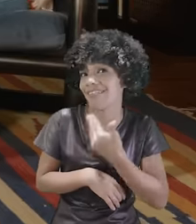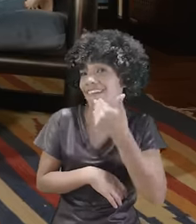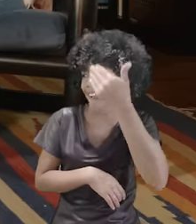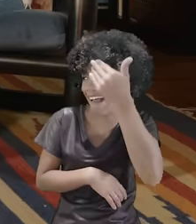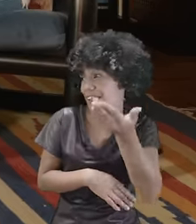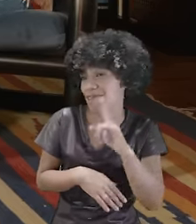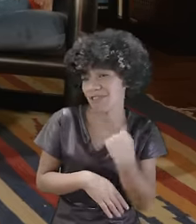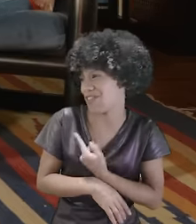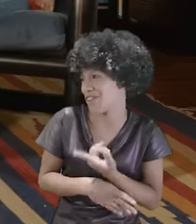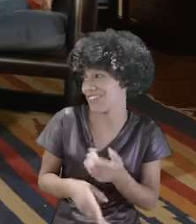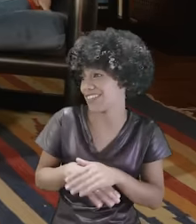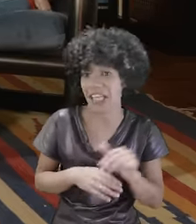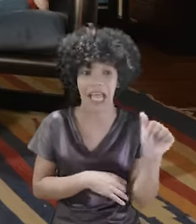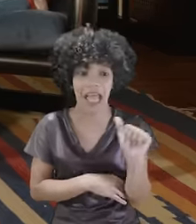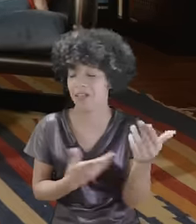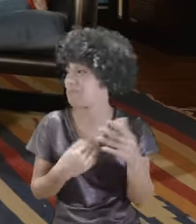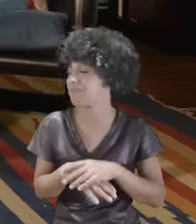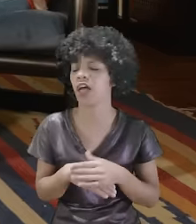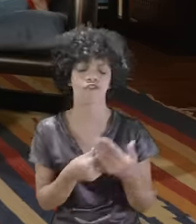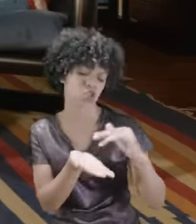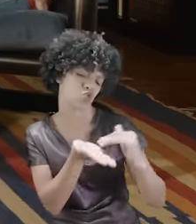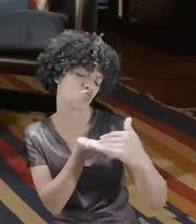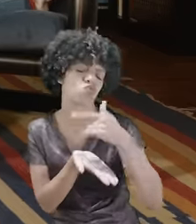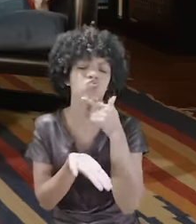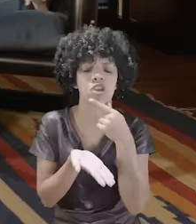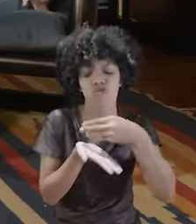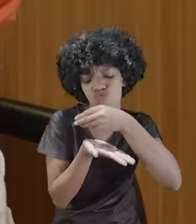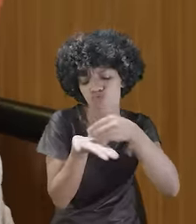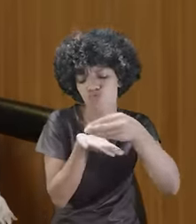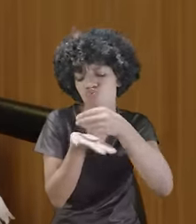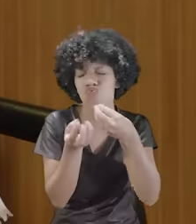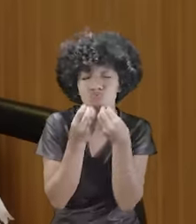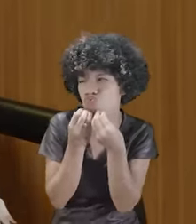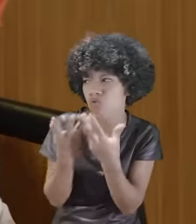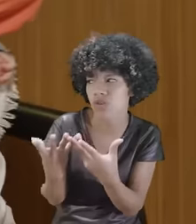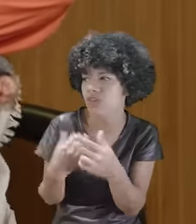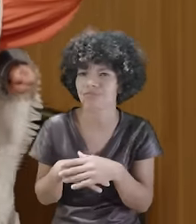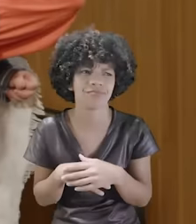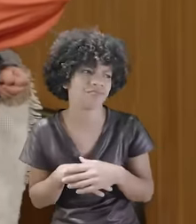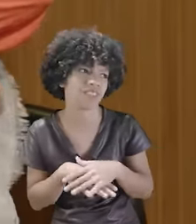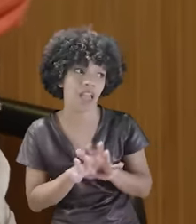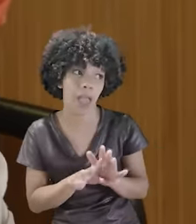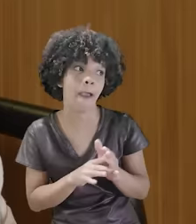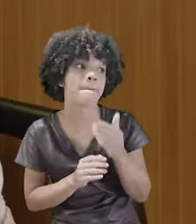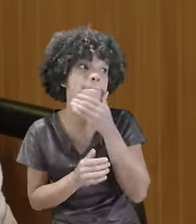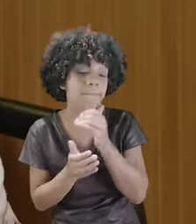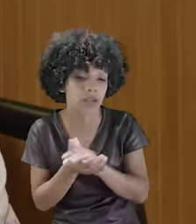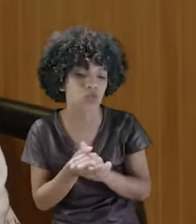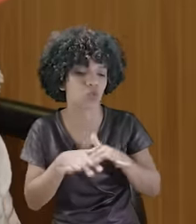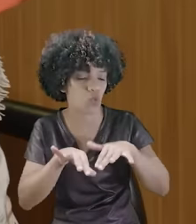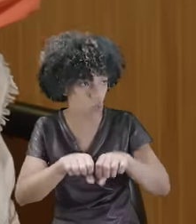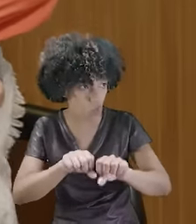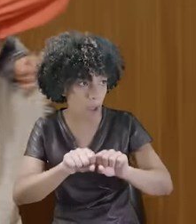diversidade nossa comida árabe que deu uma esfirrinhas aqui ver o queijo cremily dentro do Quibe não aí eu comer minha mãe começou a fazer